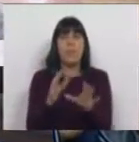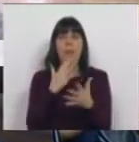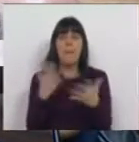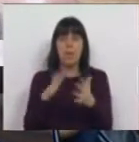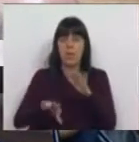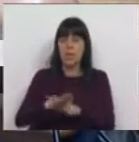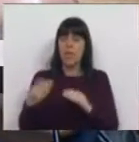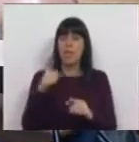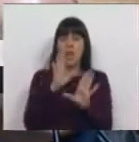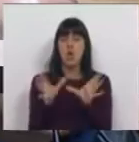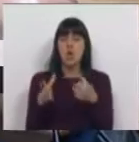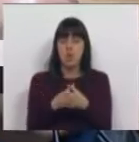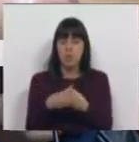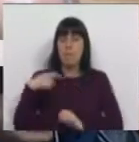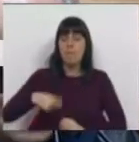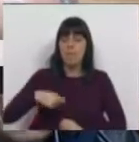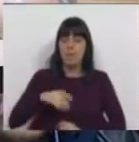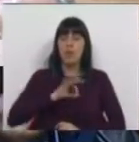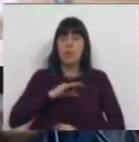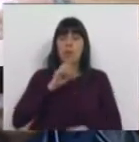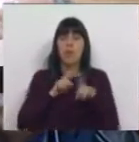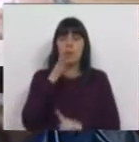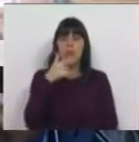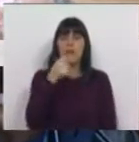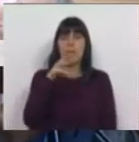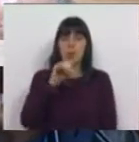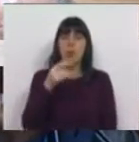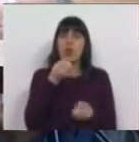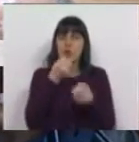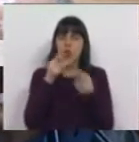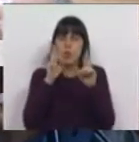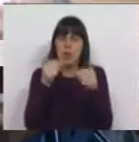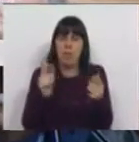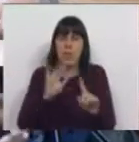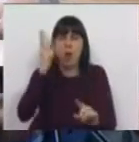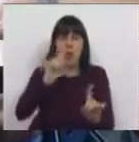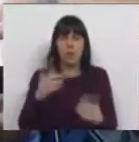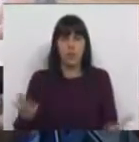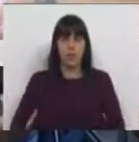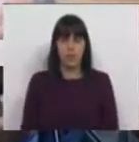maioria direita numa comissão presidida pelo senhor deputado Telmo Correia. Por isso, espero bem que isso não aconteça.